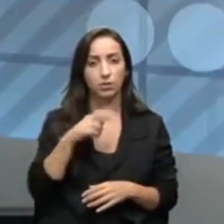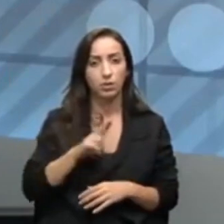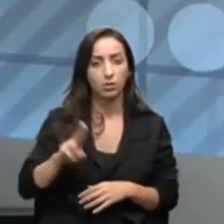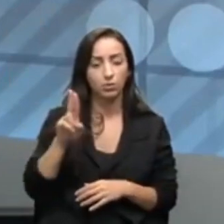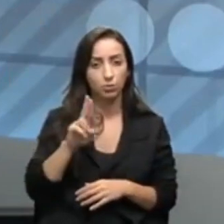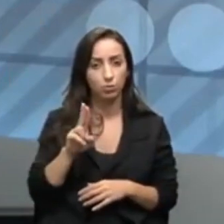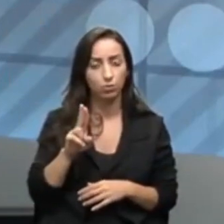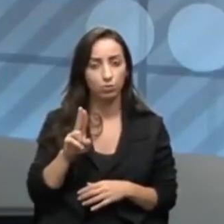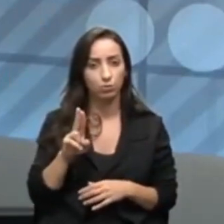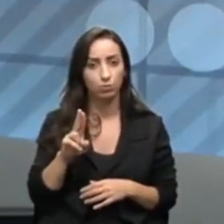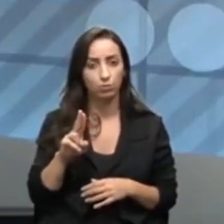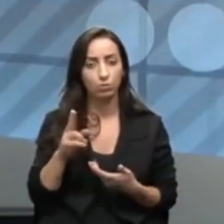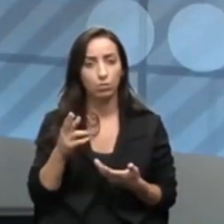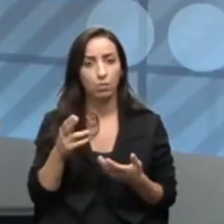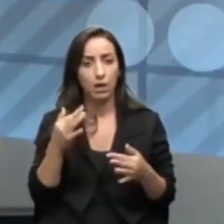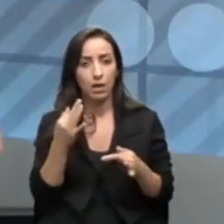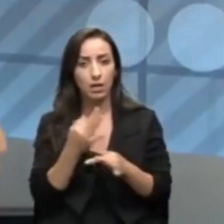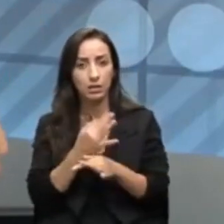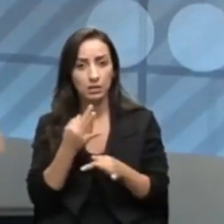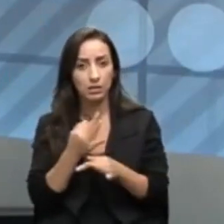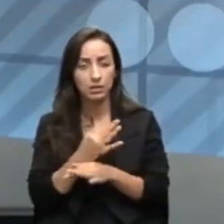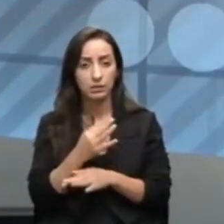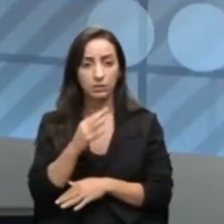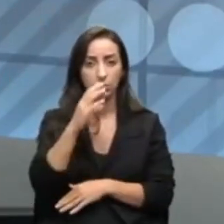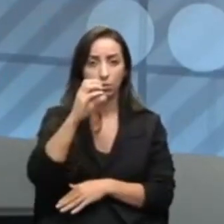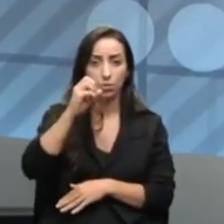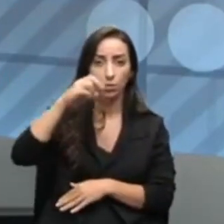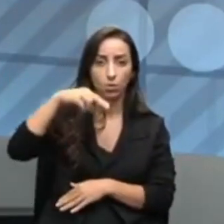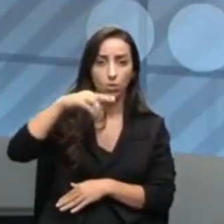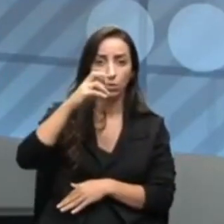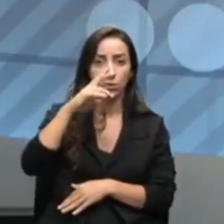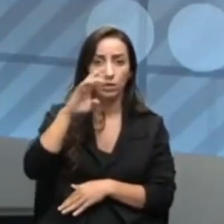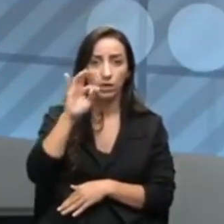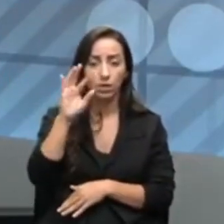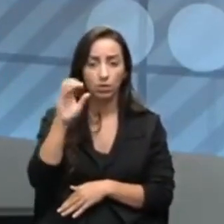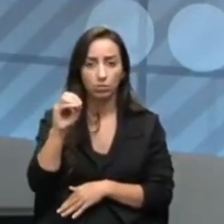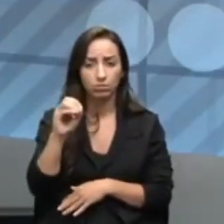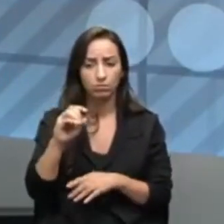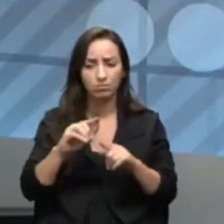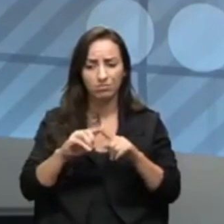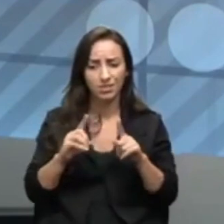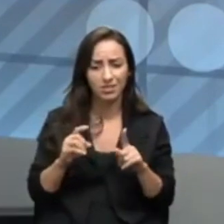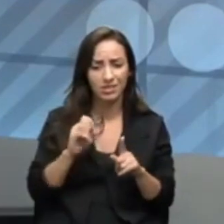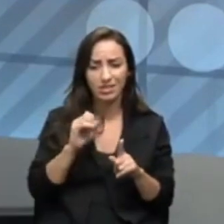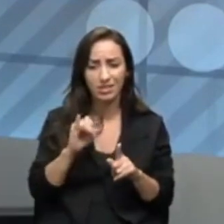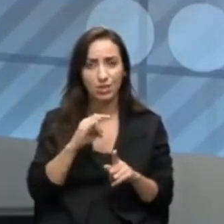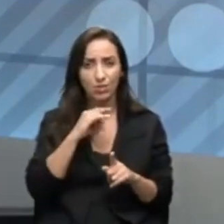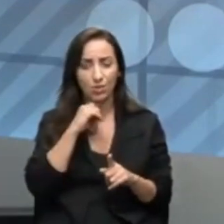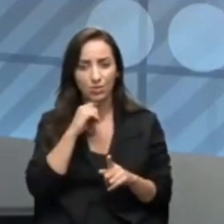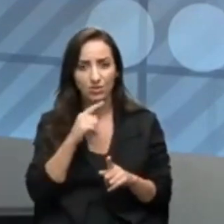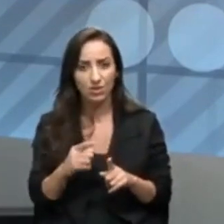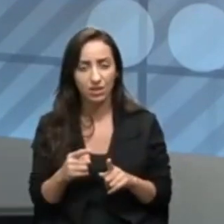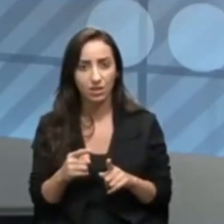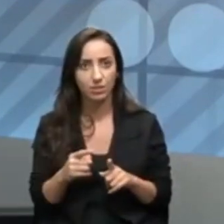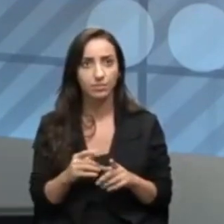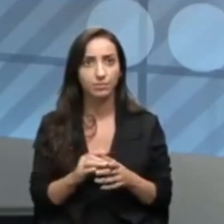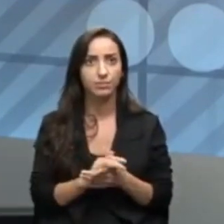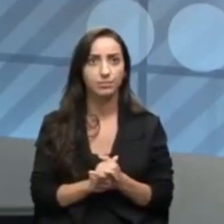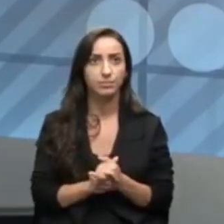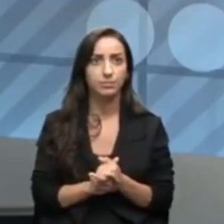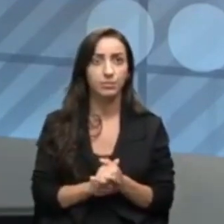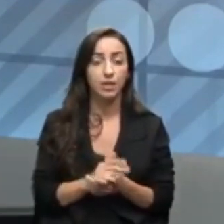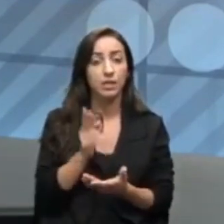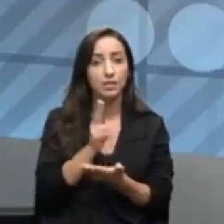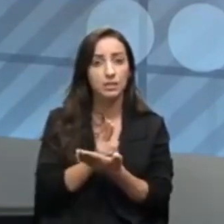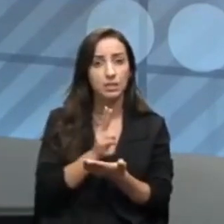seção geométrica e uma resistência do concreto. E se não passa essa seção geométrica com essa resistência do concreto? Eu